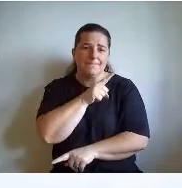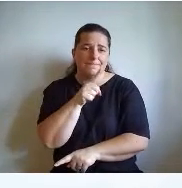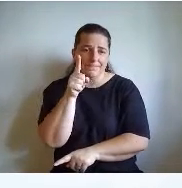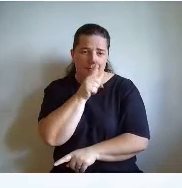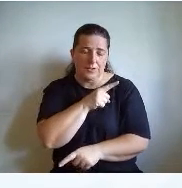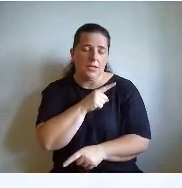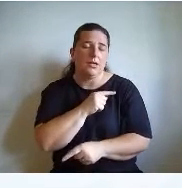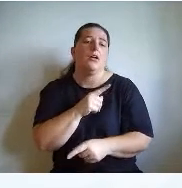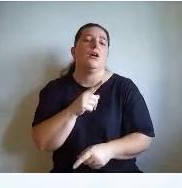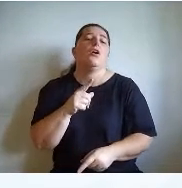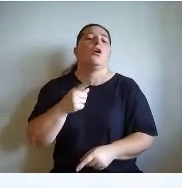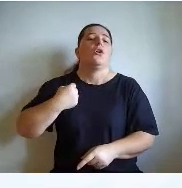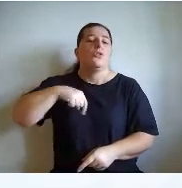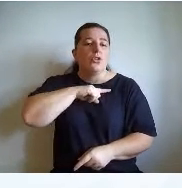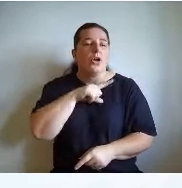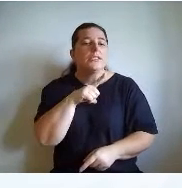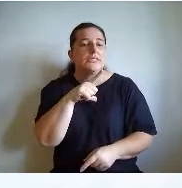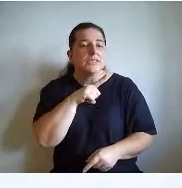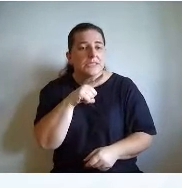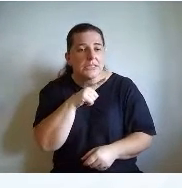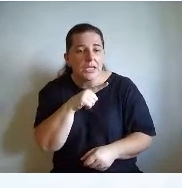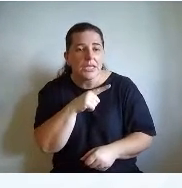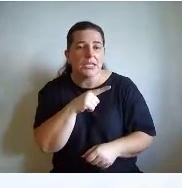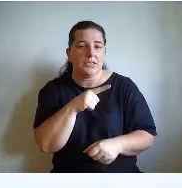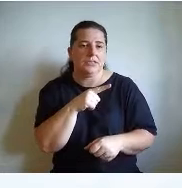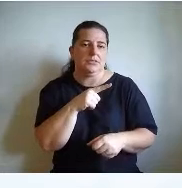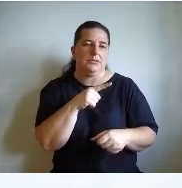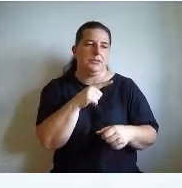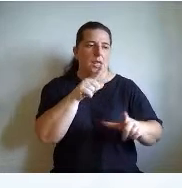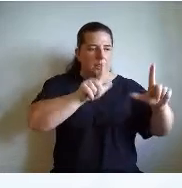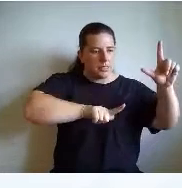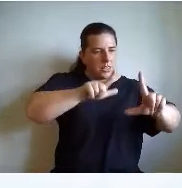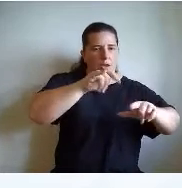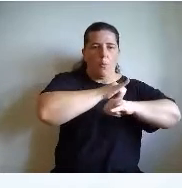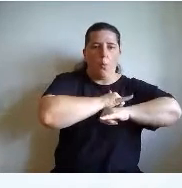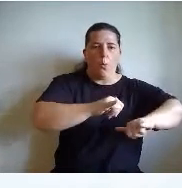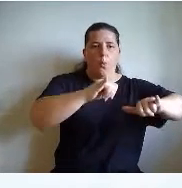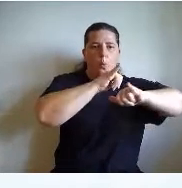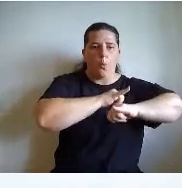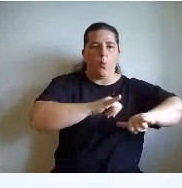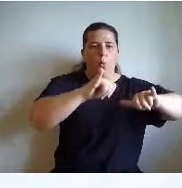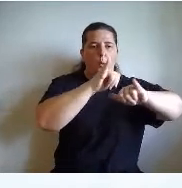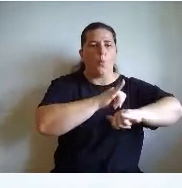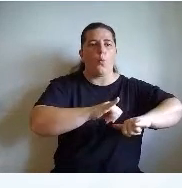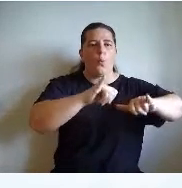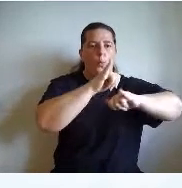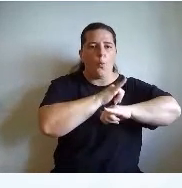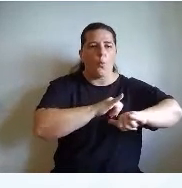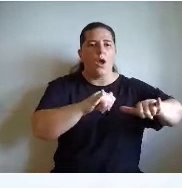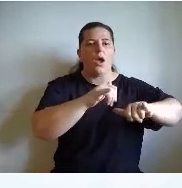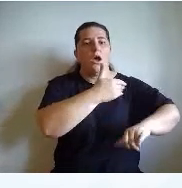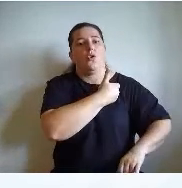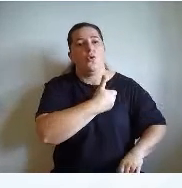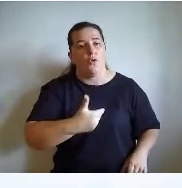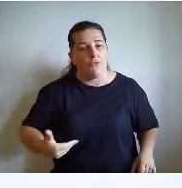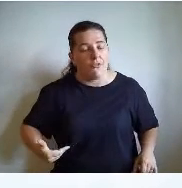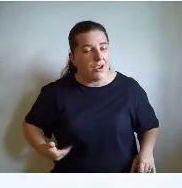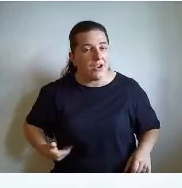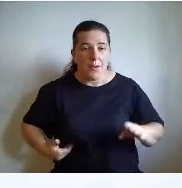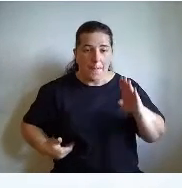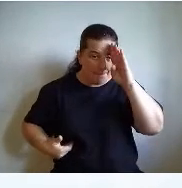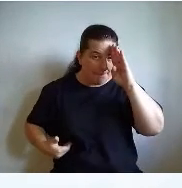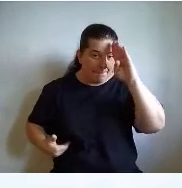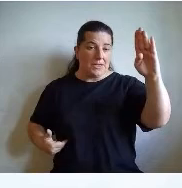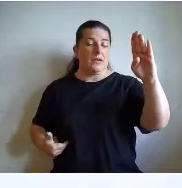né, a mídia divulga amplamente governos, especialmente, inclusive,